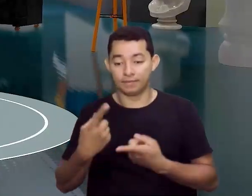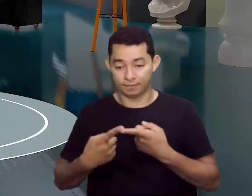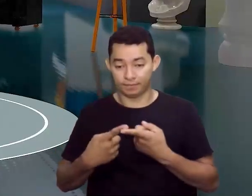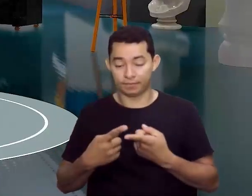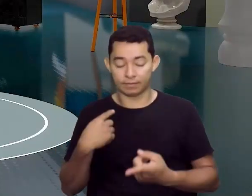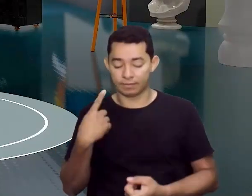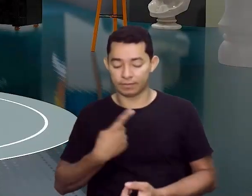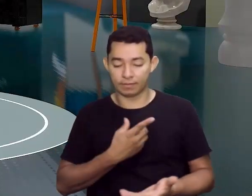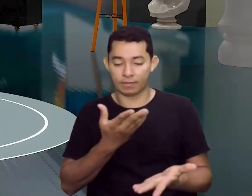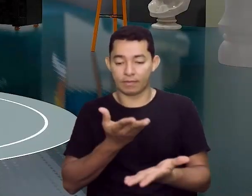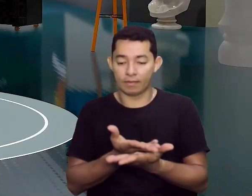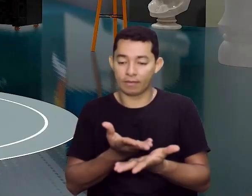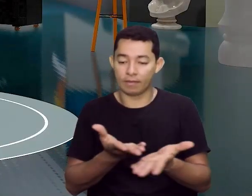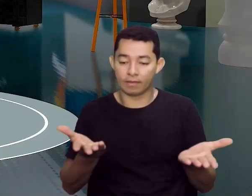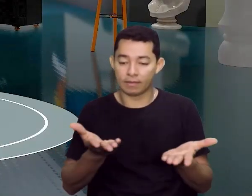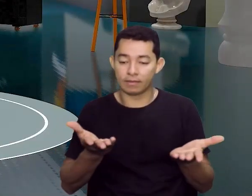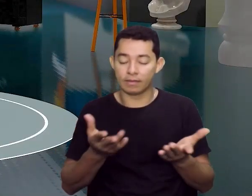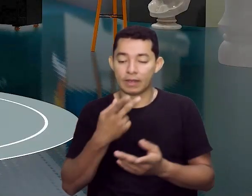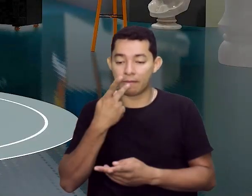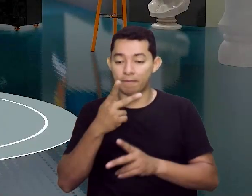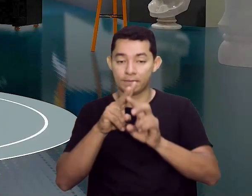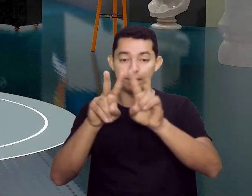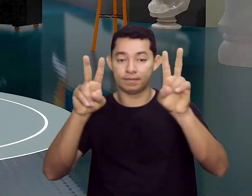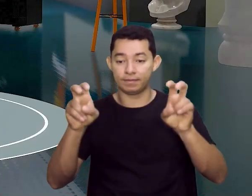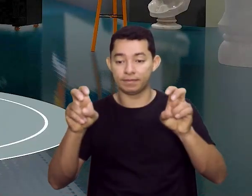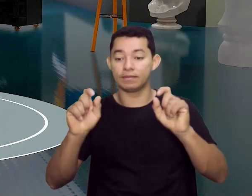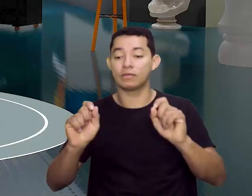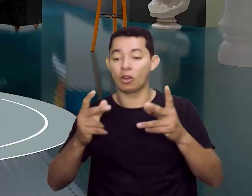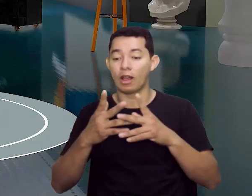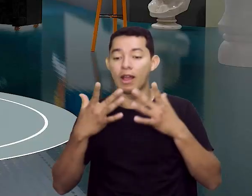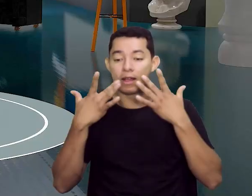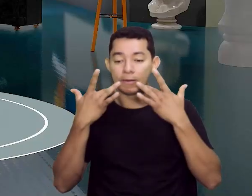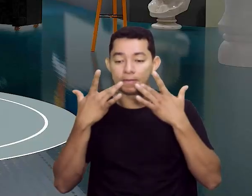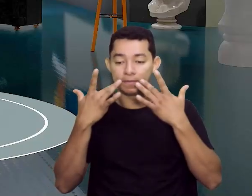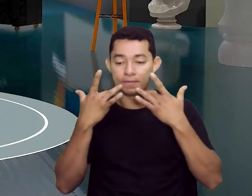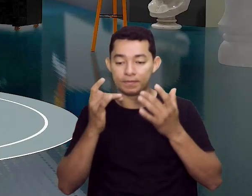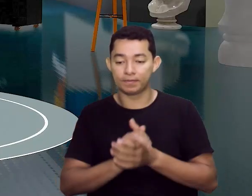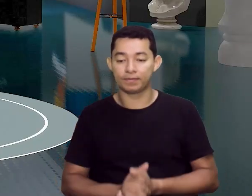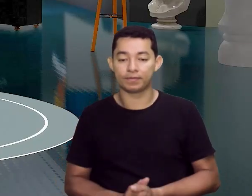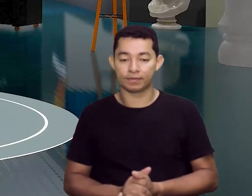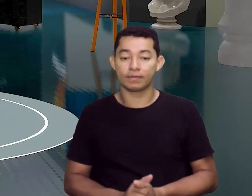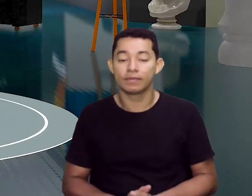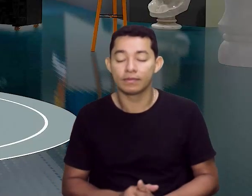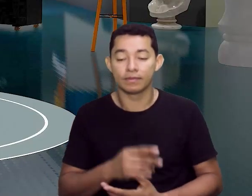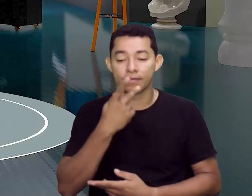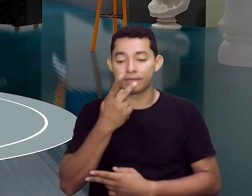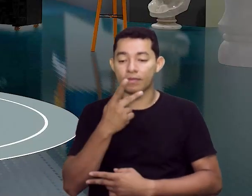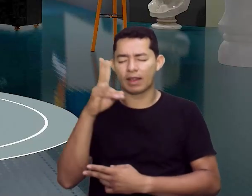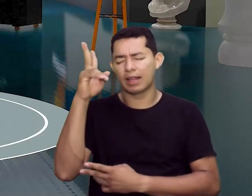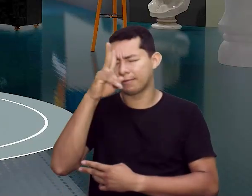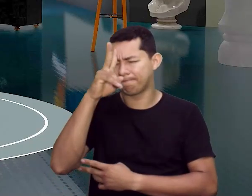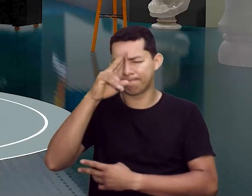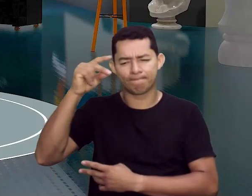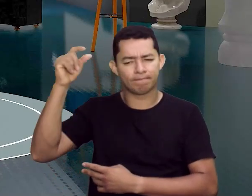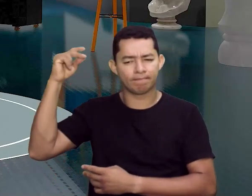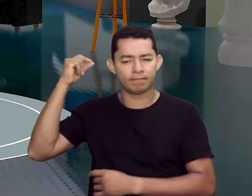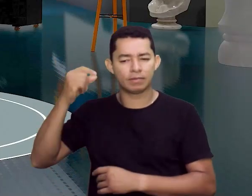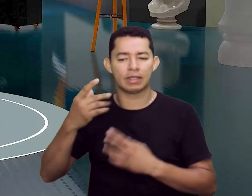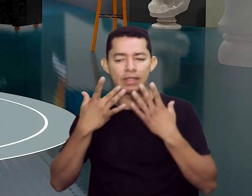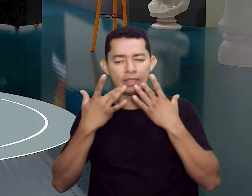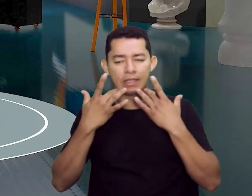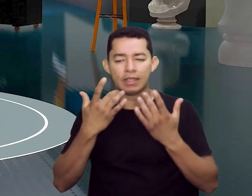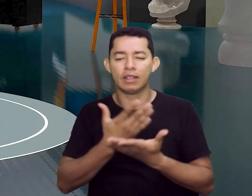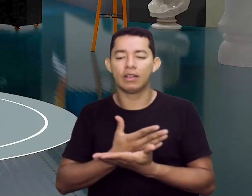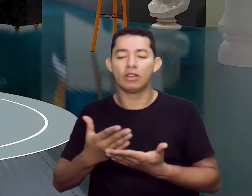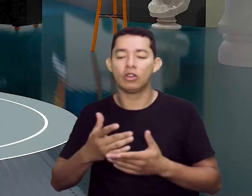aula hoje é sobre teatro, tá? E dizem que a história do teatro começou numa festa,